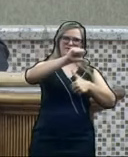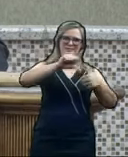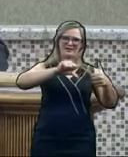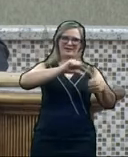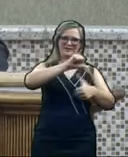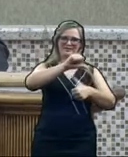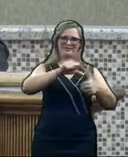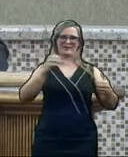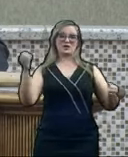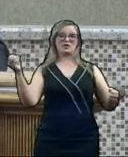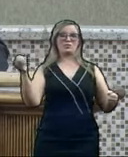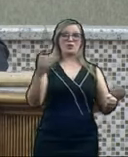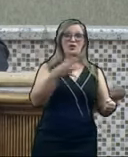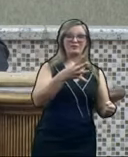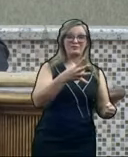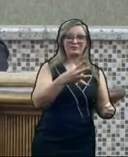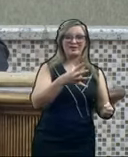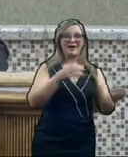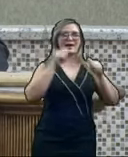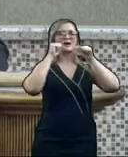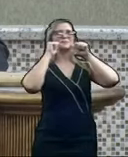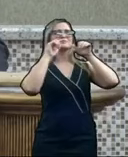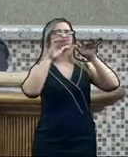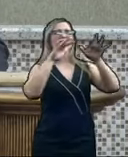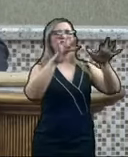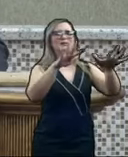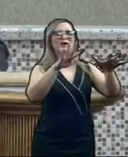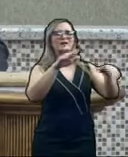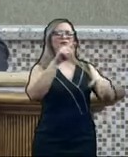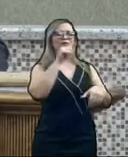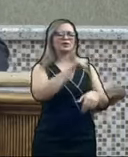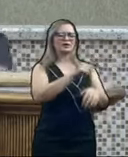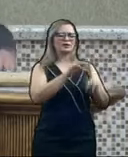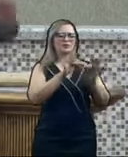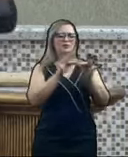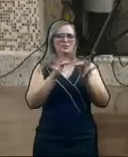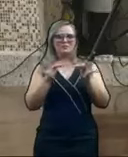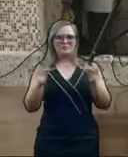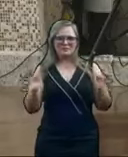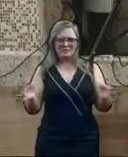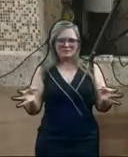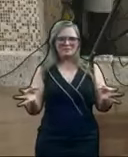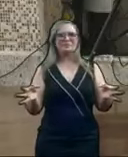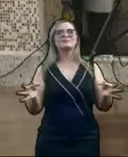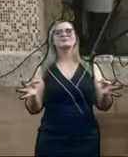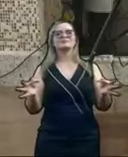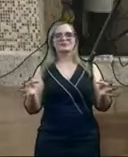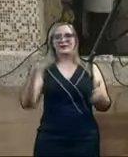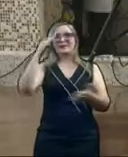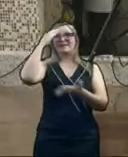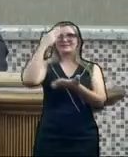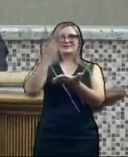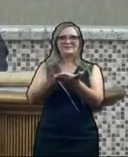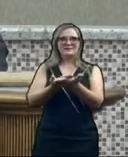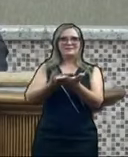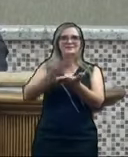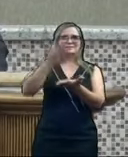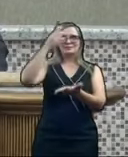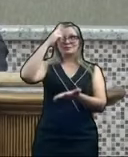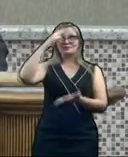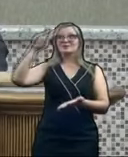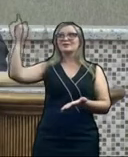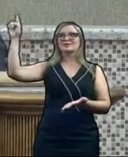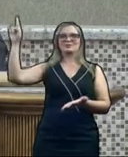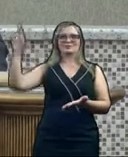enganador e retorna com abundância mais quebrantado e contrito de espírito E é isso que